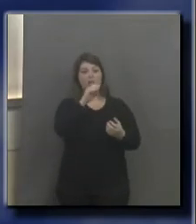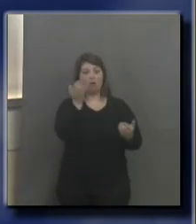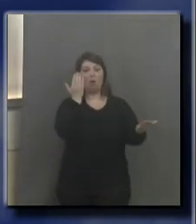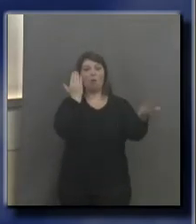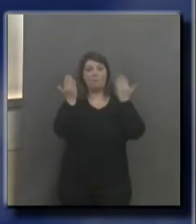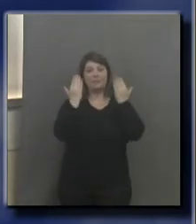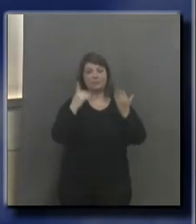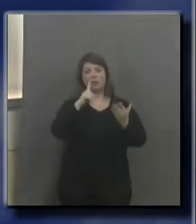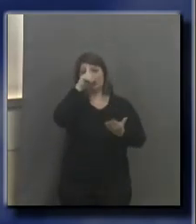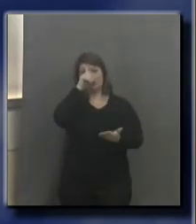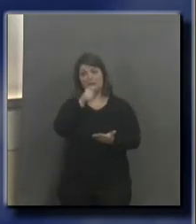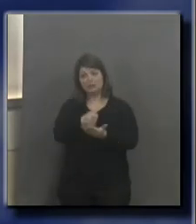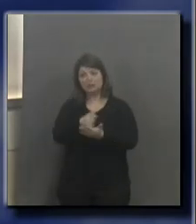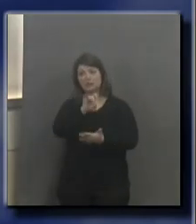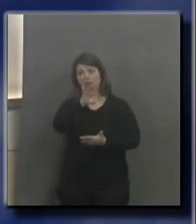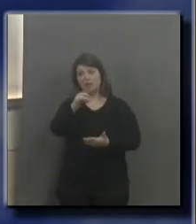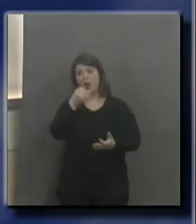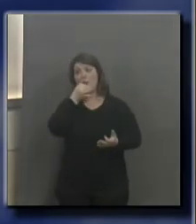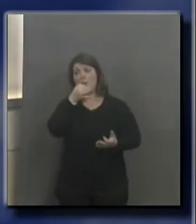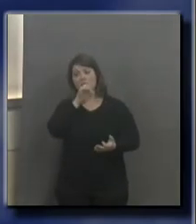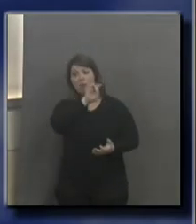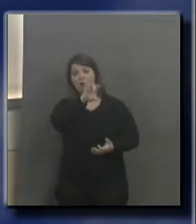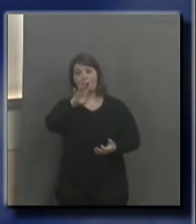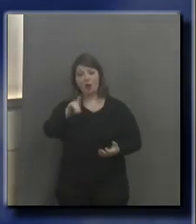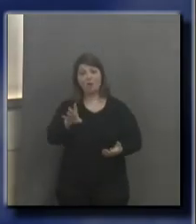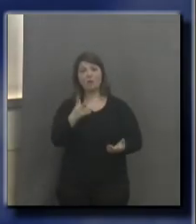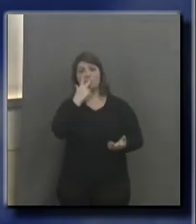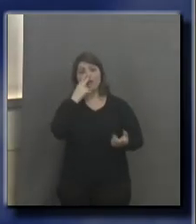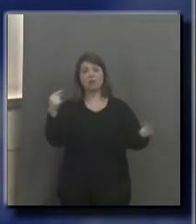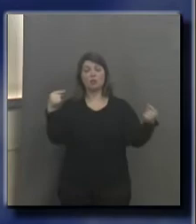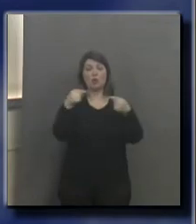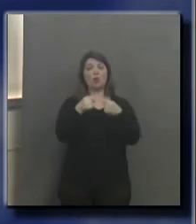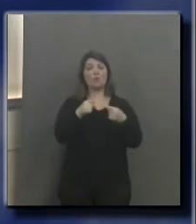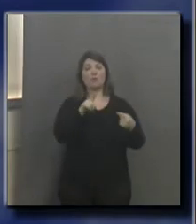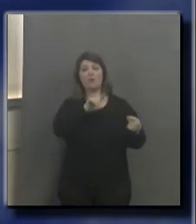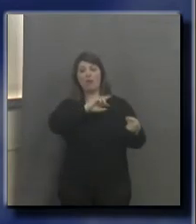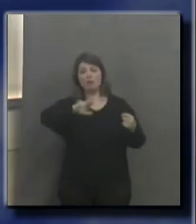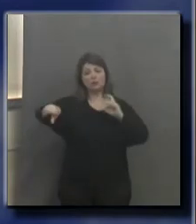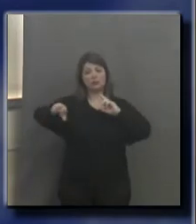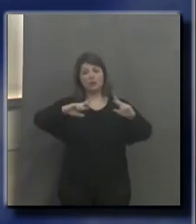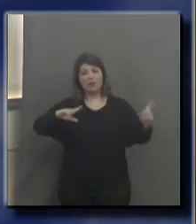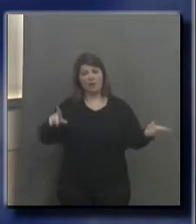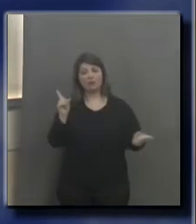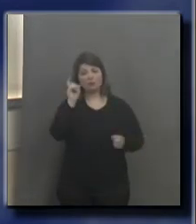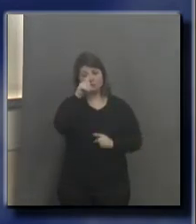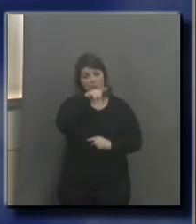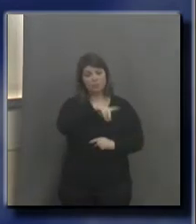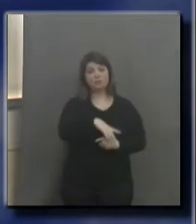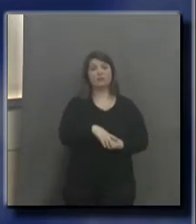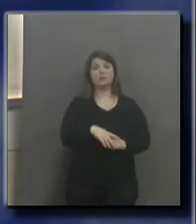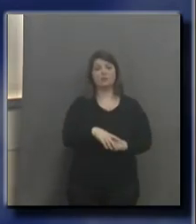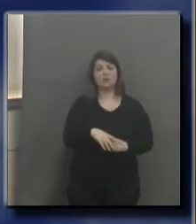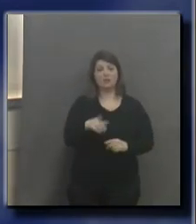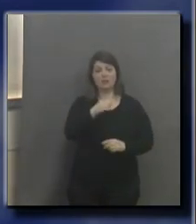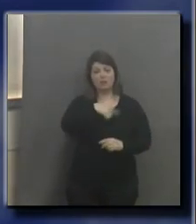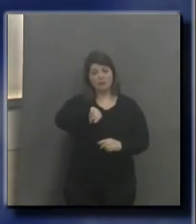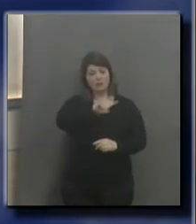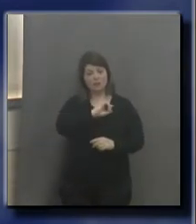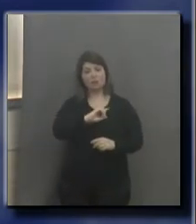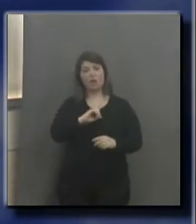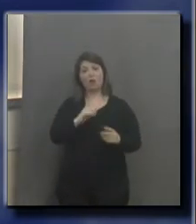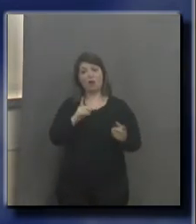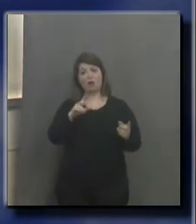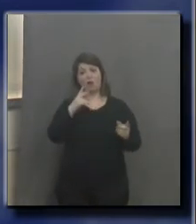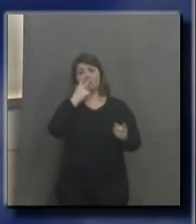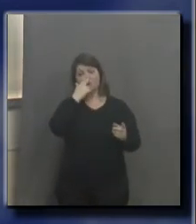a um acordo, a gente sabe disso, a nossa diversidade em todos os âmbitos, né, nos leva a uma riqueza, mas também